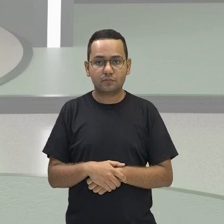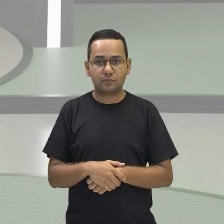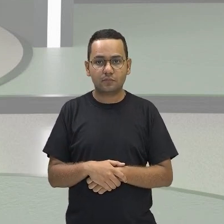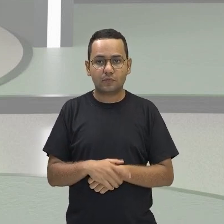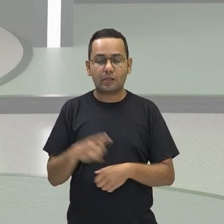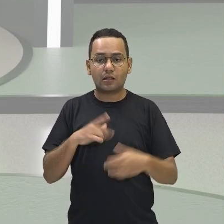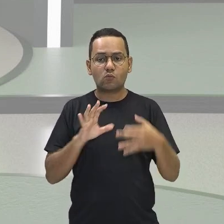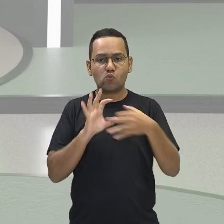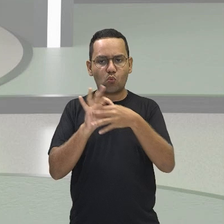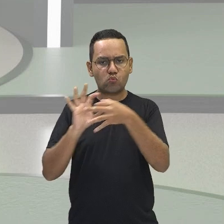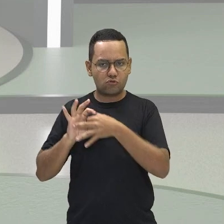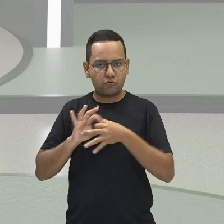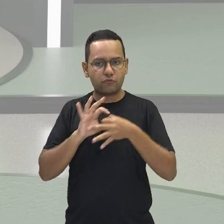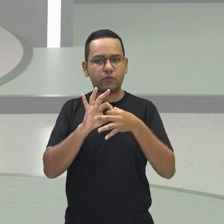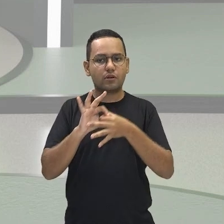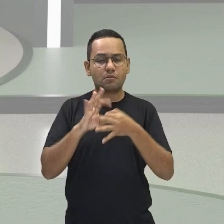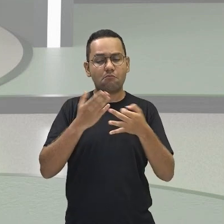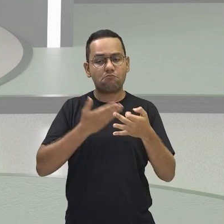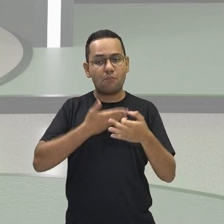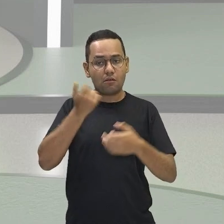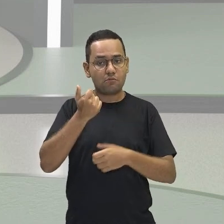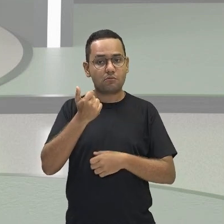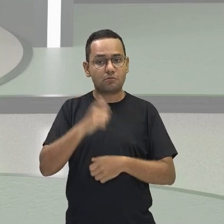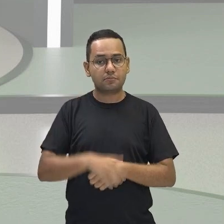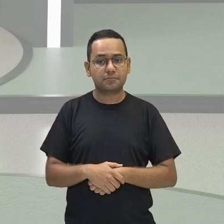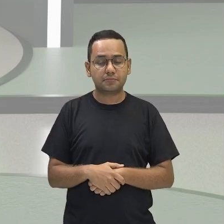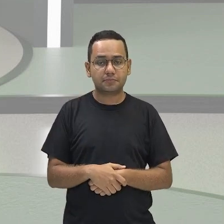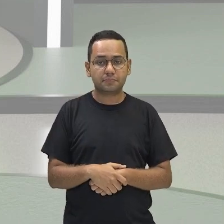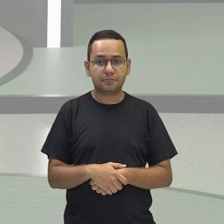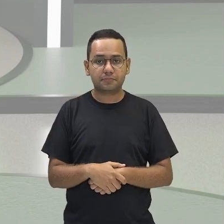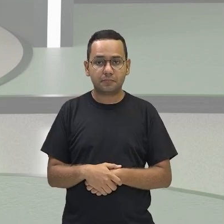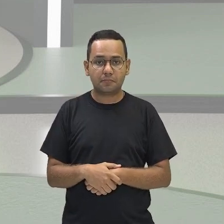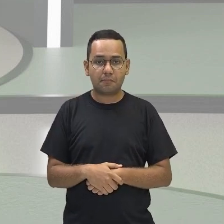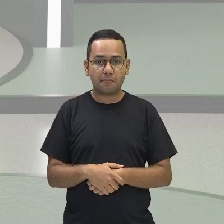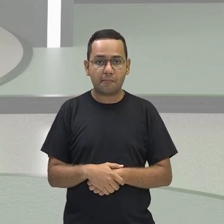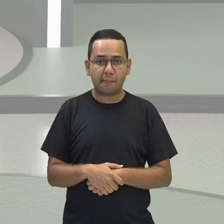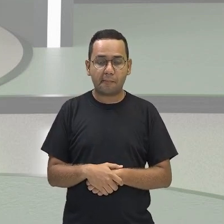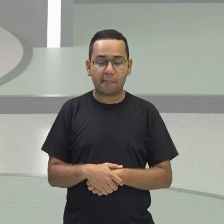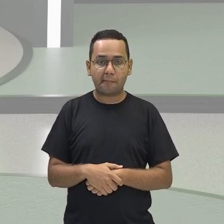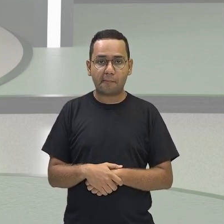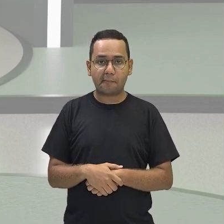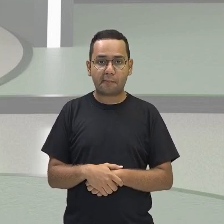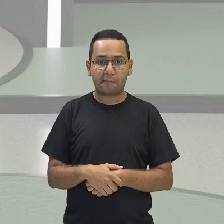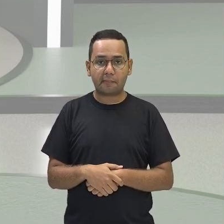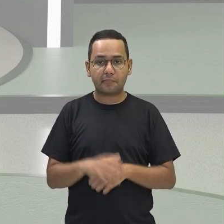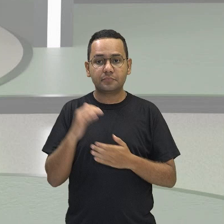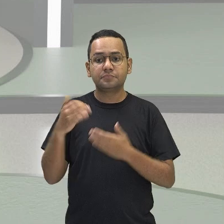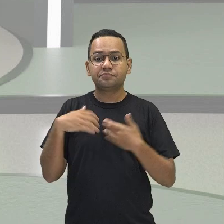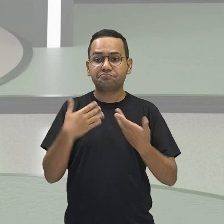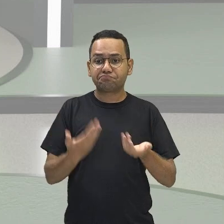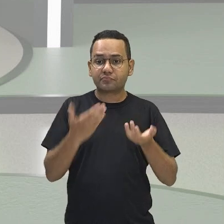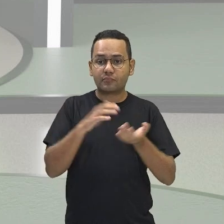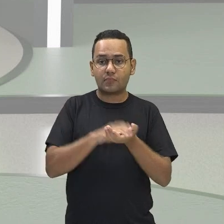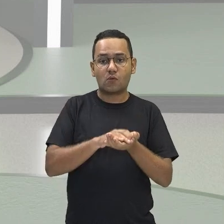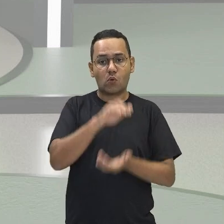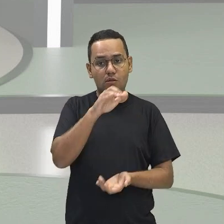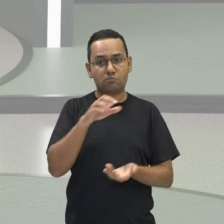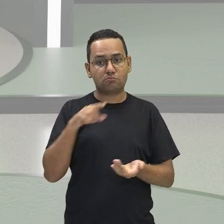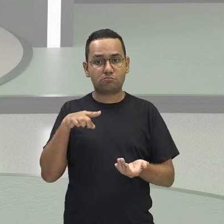para facilitar essa passagem. Então, por isso que um adulto, depois dos seus